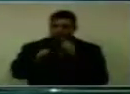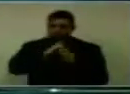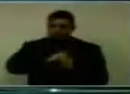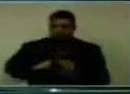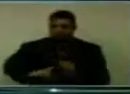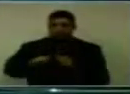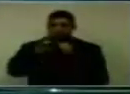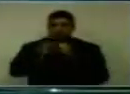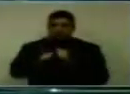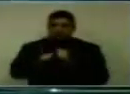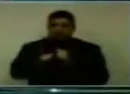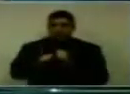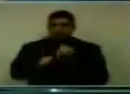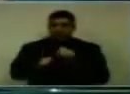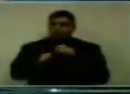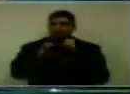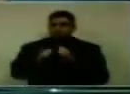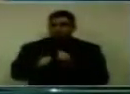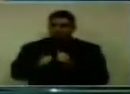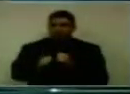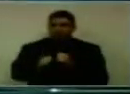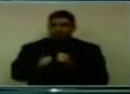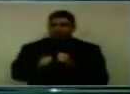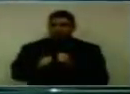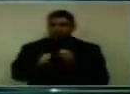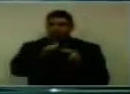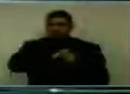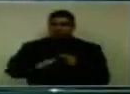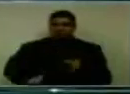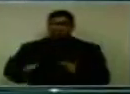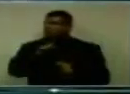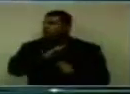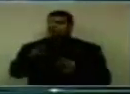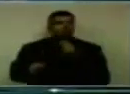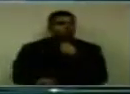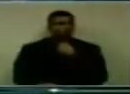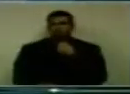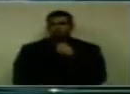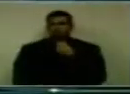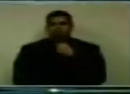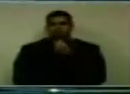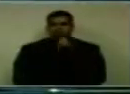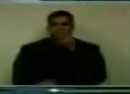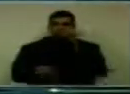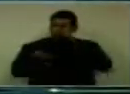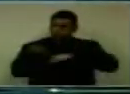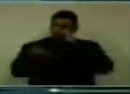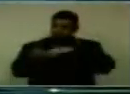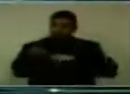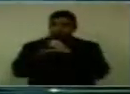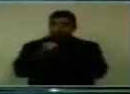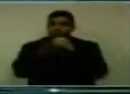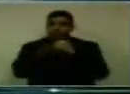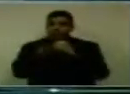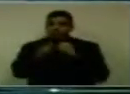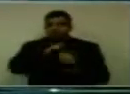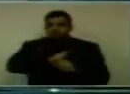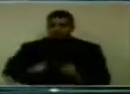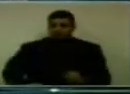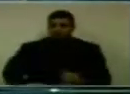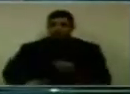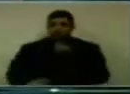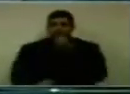deputado Zé Ricardo pode, até eu poderia. Os governistas não podem. É um documento oficial do